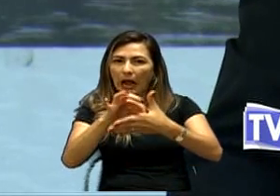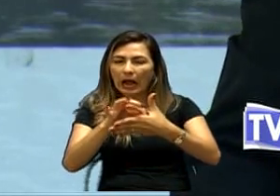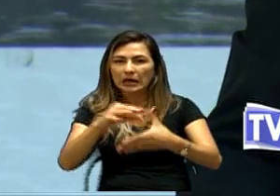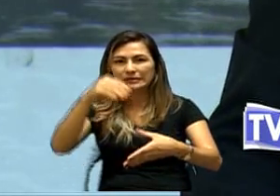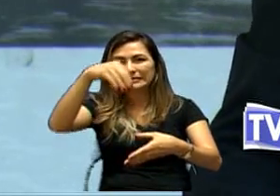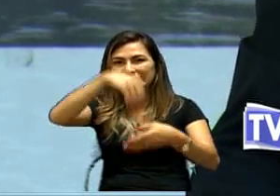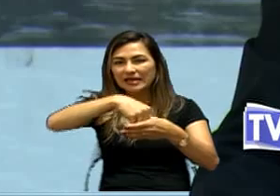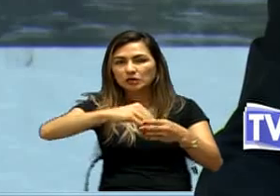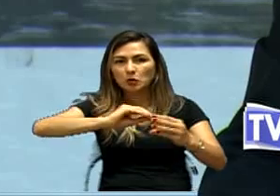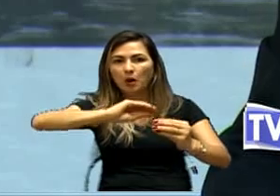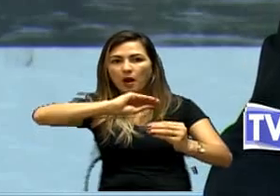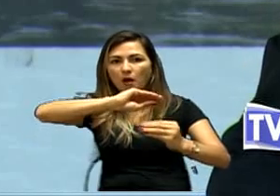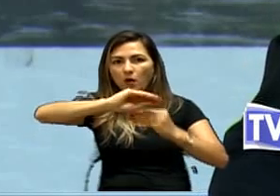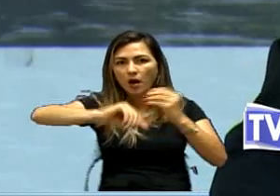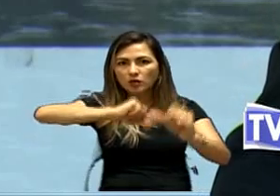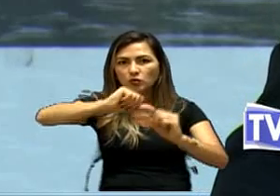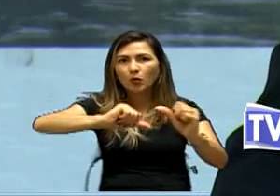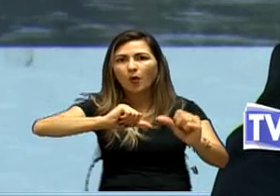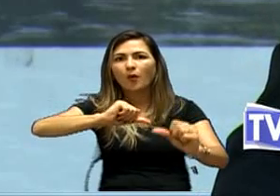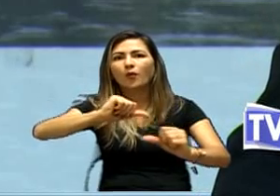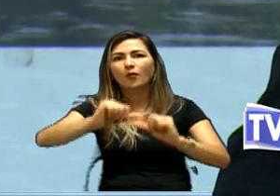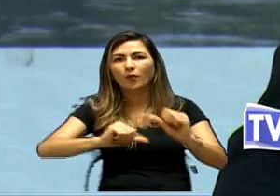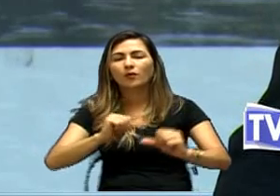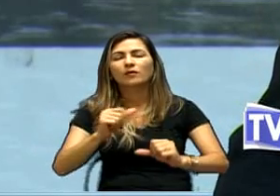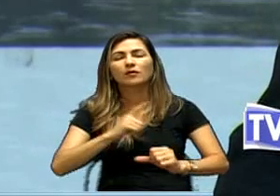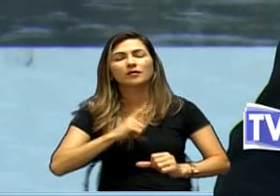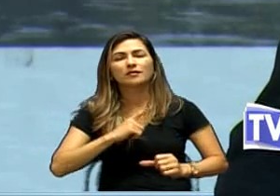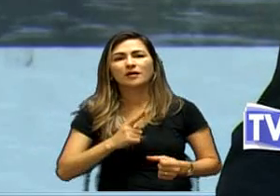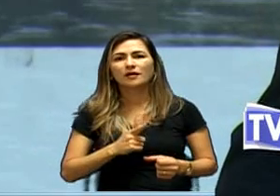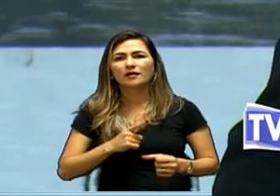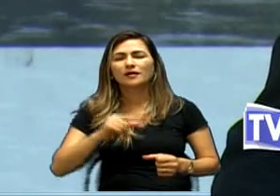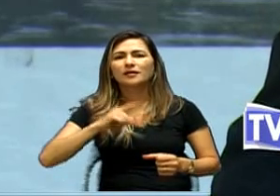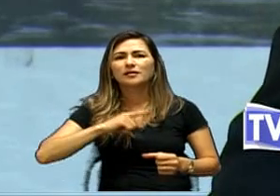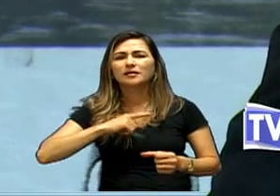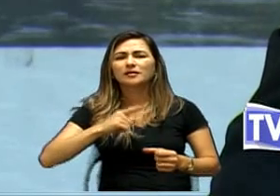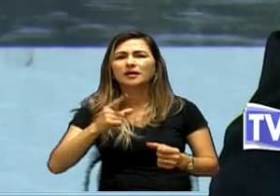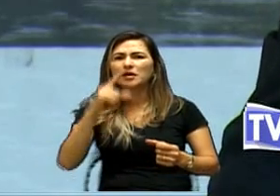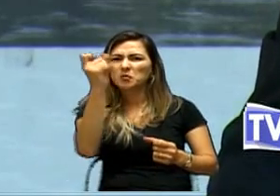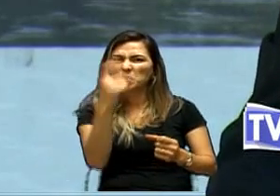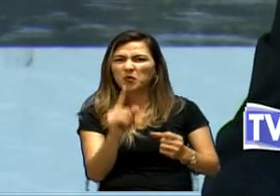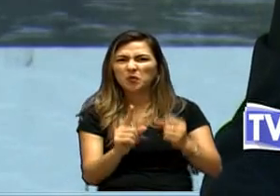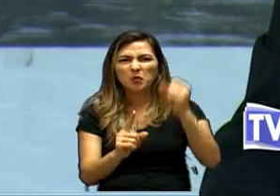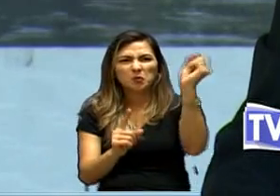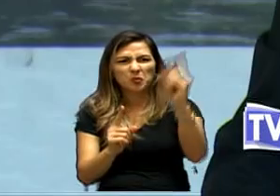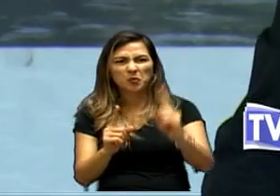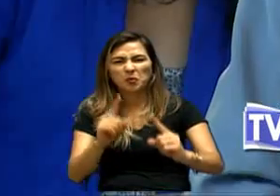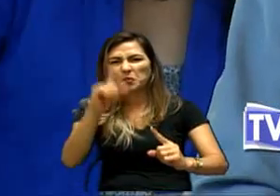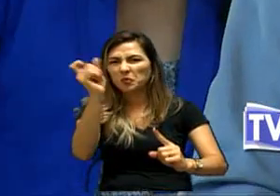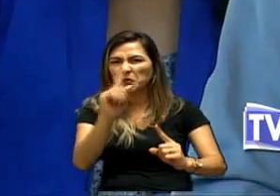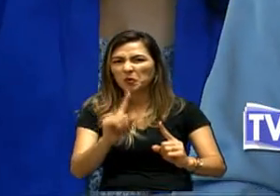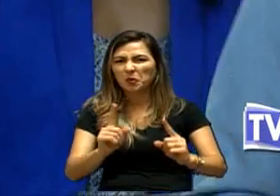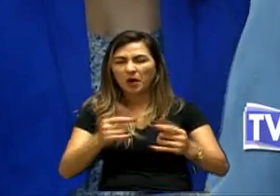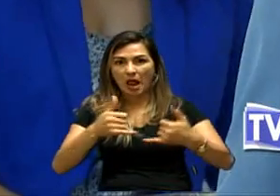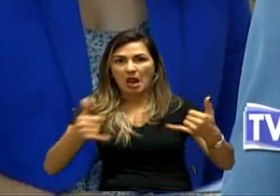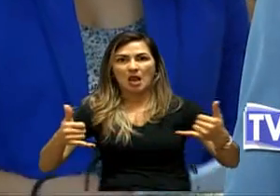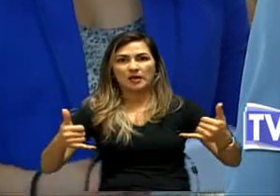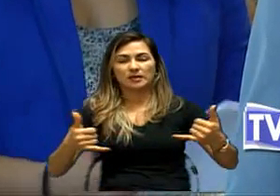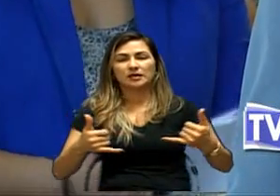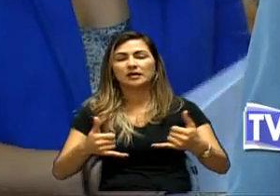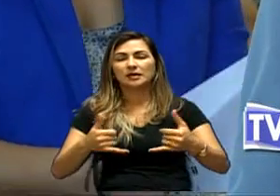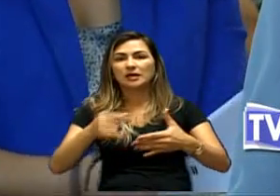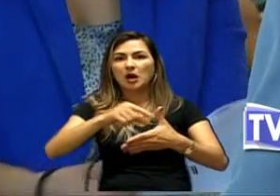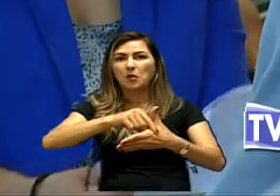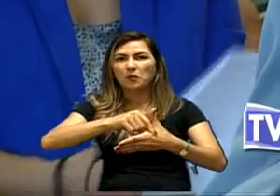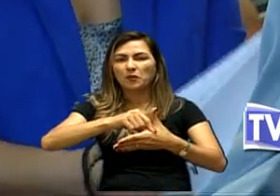não existe interesse para que tenha um estudo profundo com relação à questão do aquecimento através de micro-ondas. Eu resisti o quanto